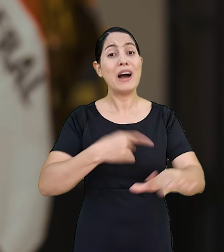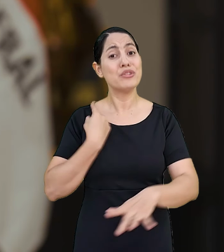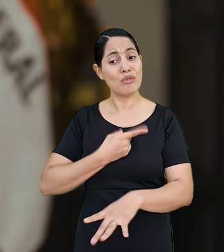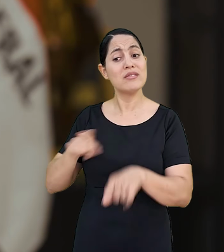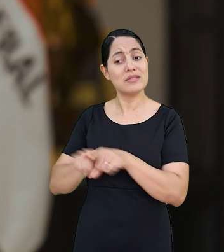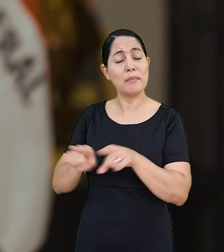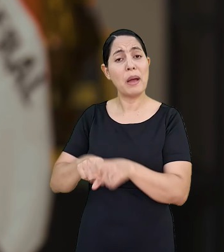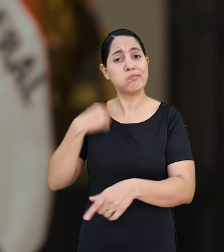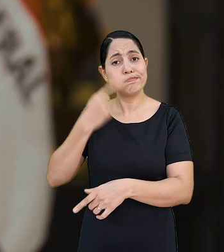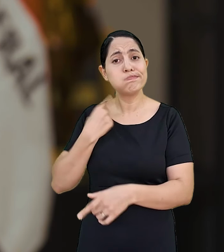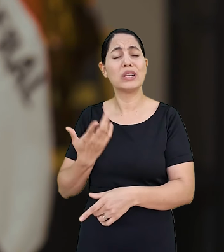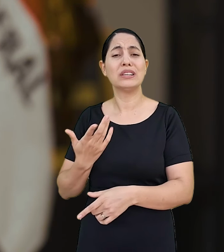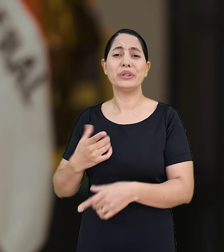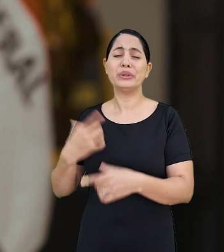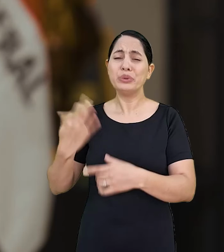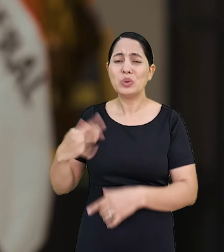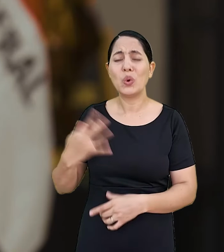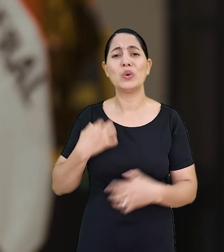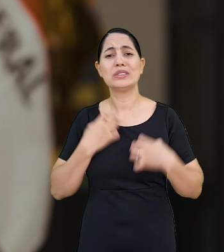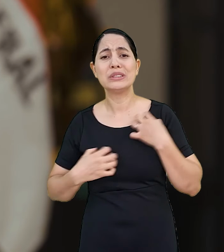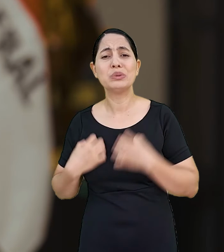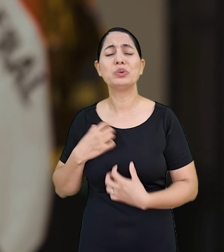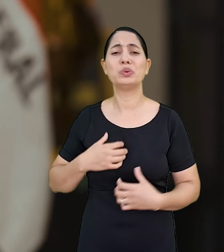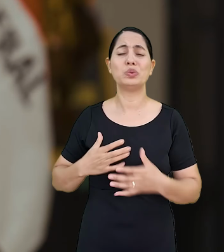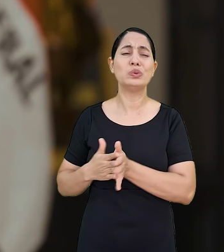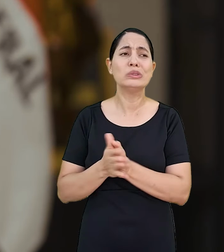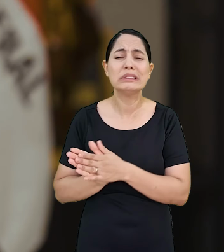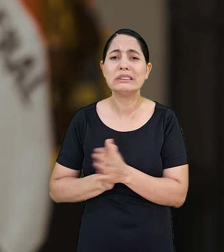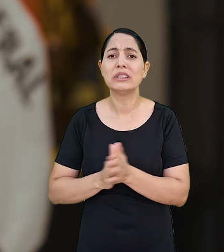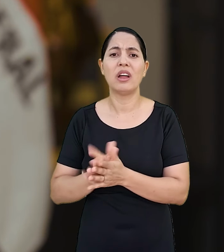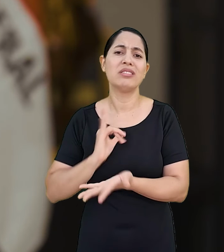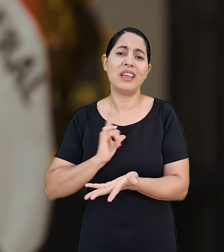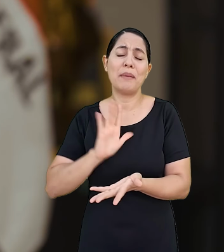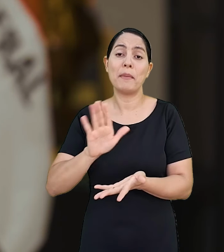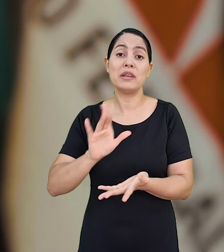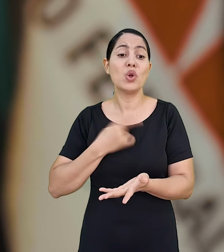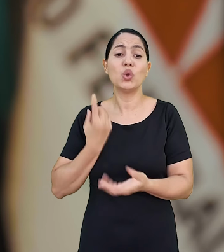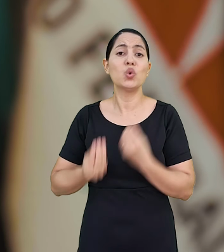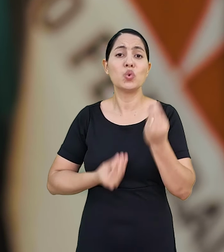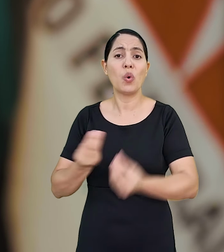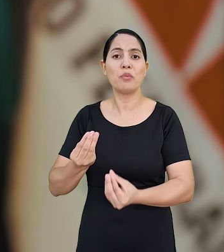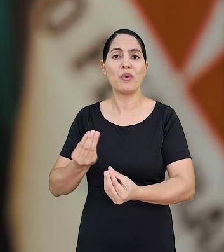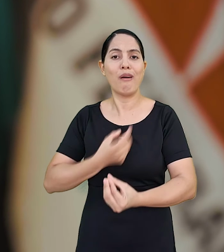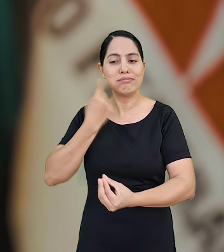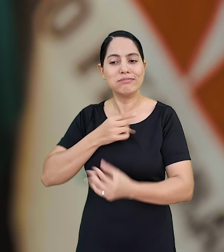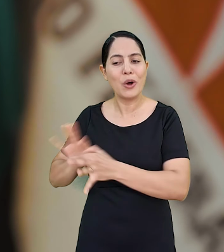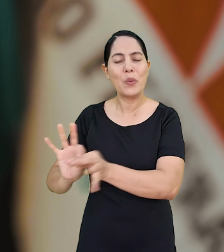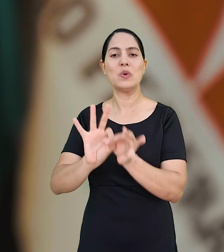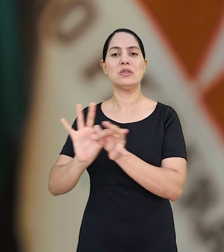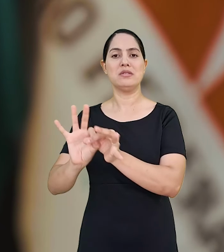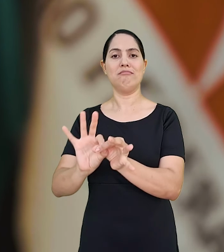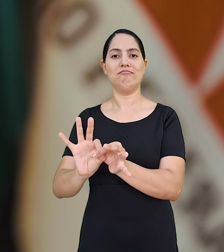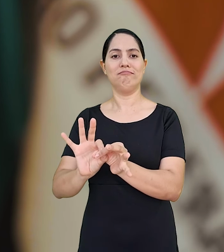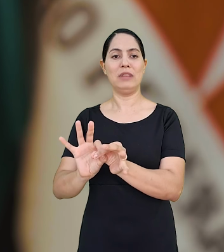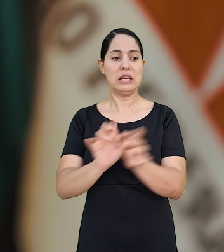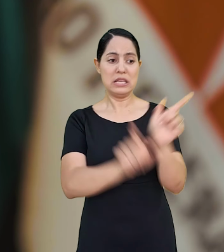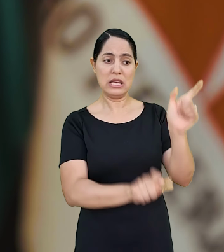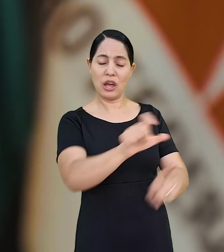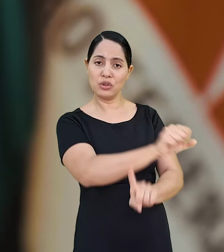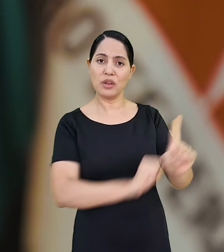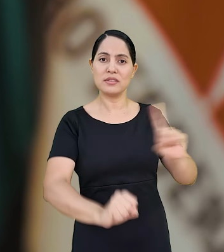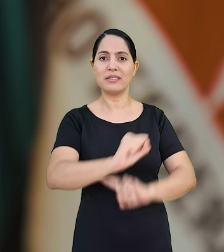é só através da união e da percepção real de que nós temos que esperançar aqueles que